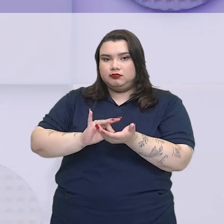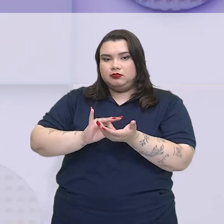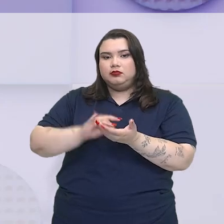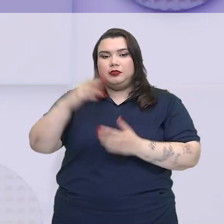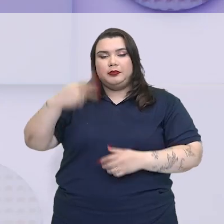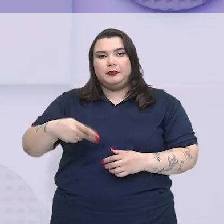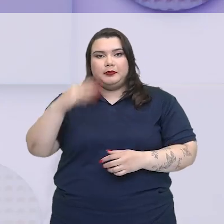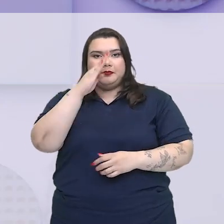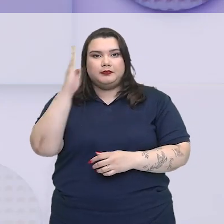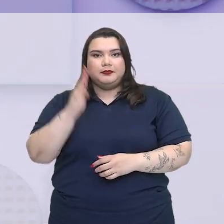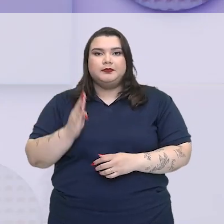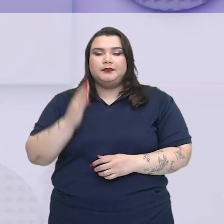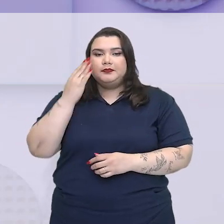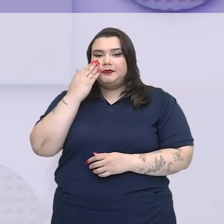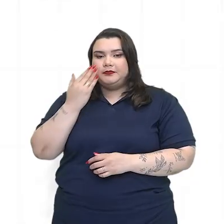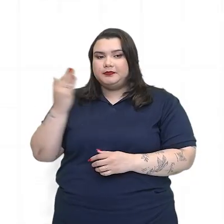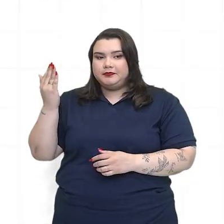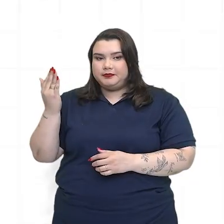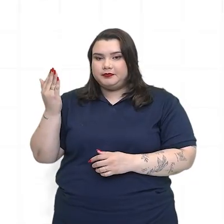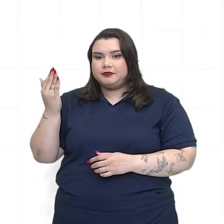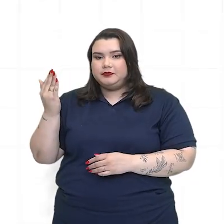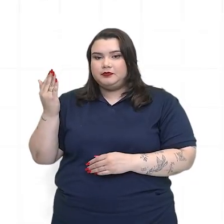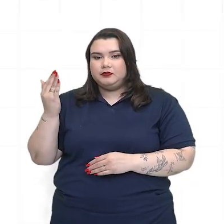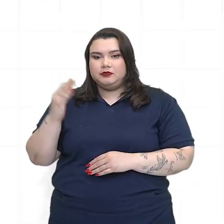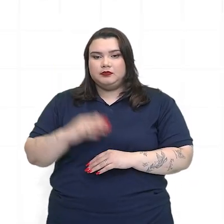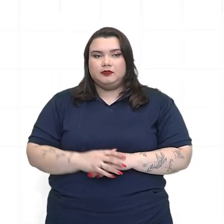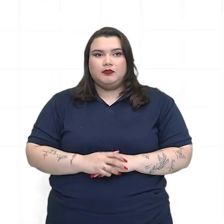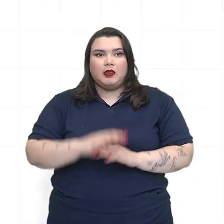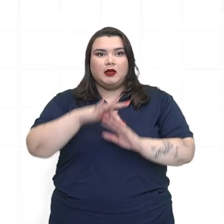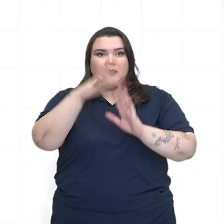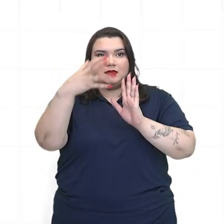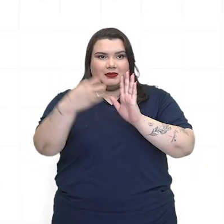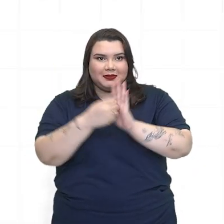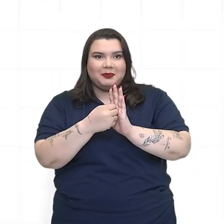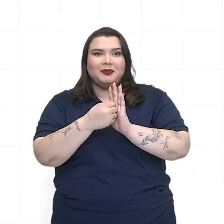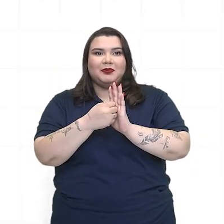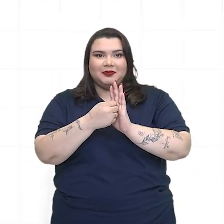em solo brasileiro. Vamos ver os símbolos do candomblé.